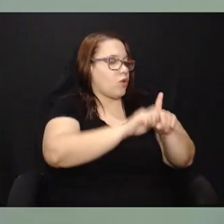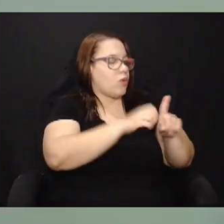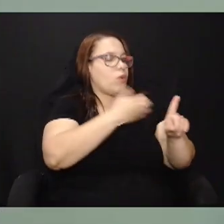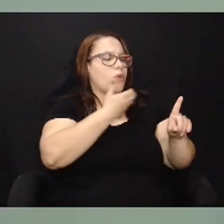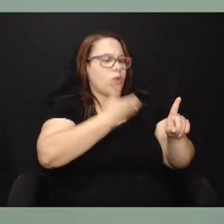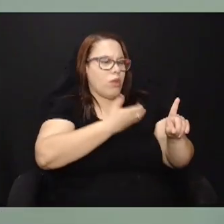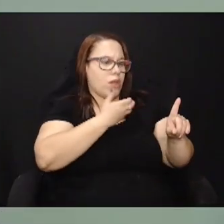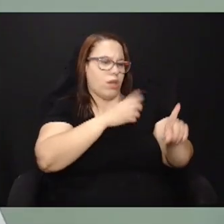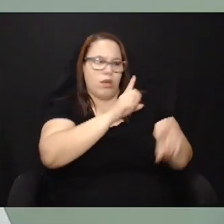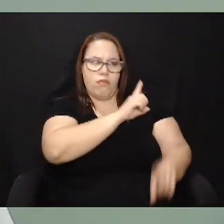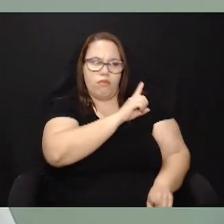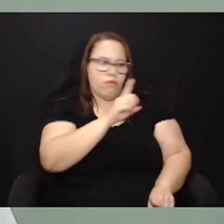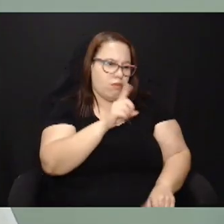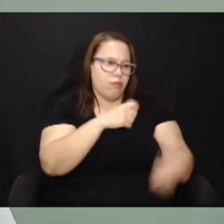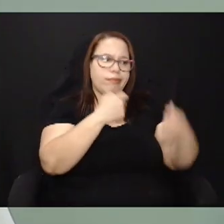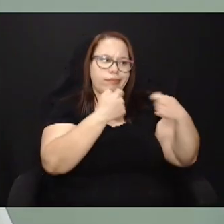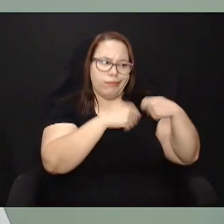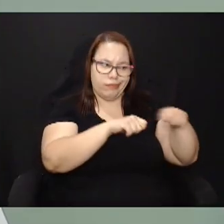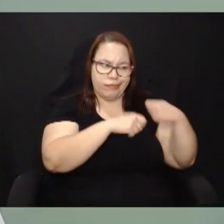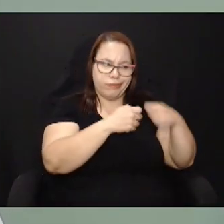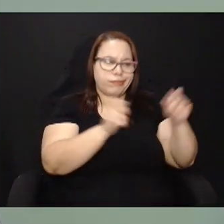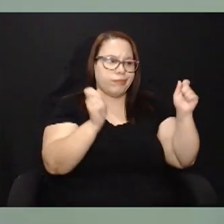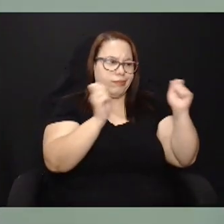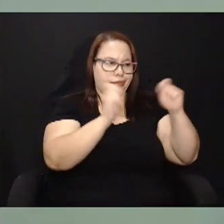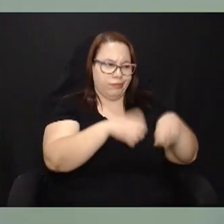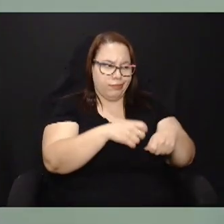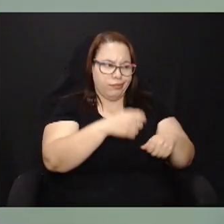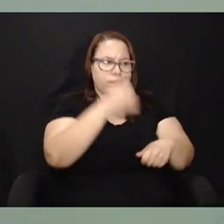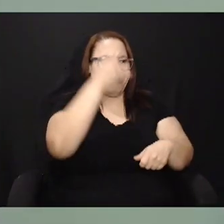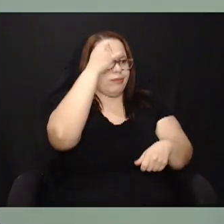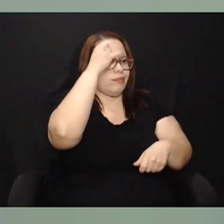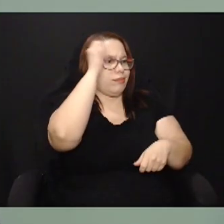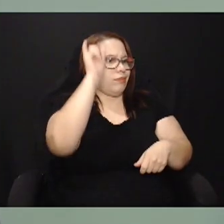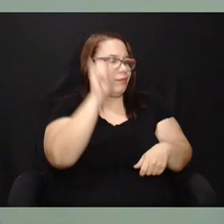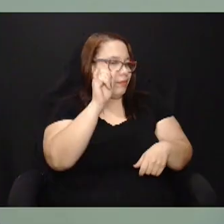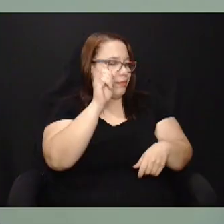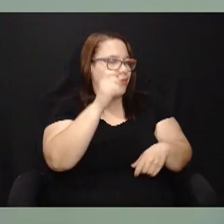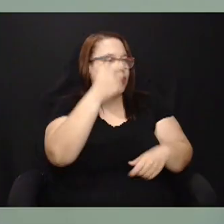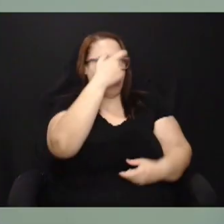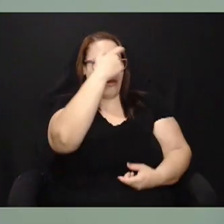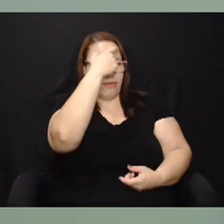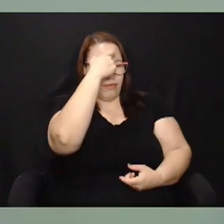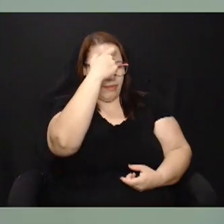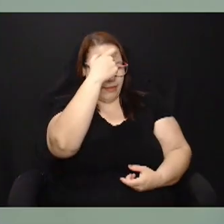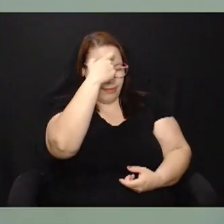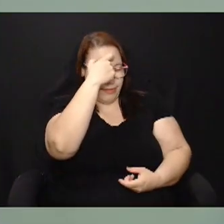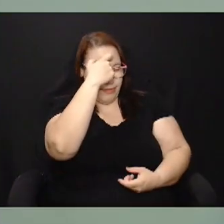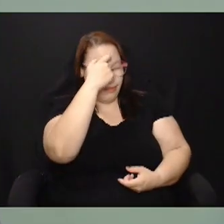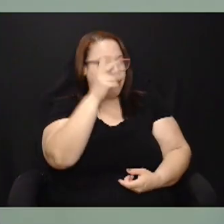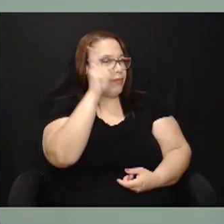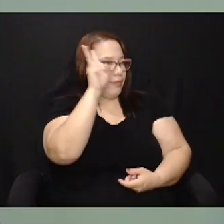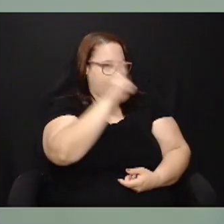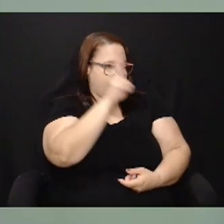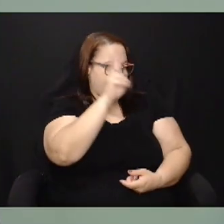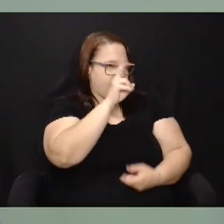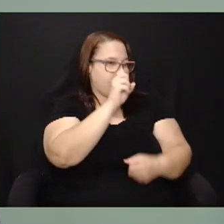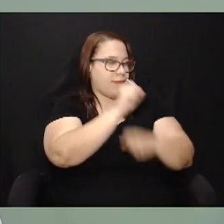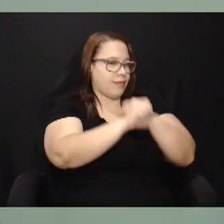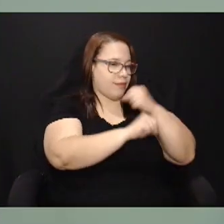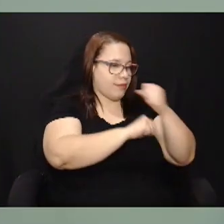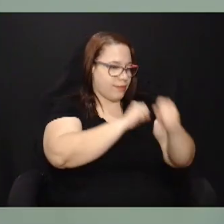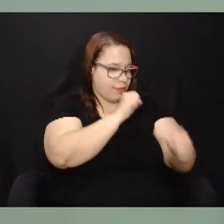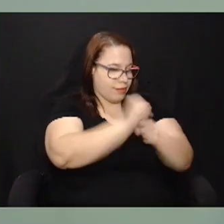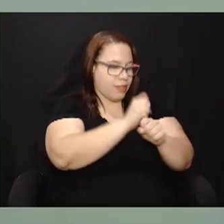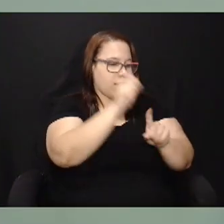é necessário, que é possível essa prevenção, essa conscientização. Lembrar que tem o ano todo, todos os meses,